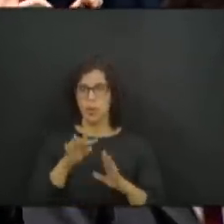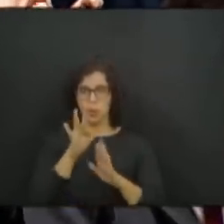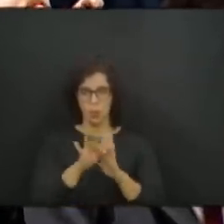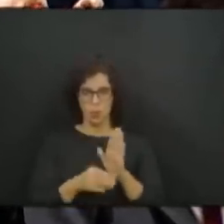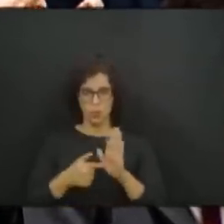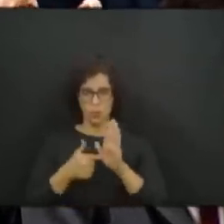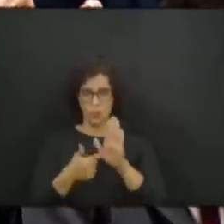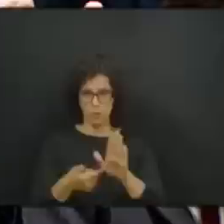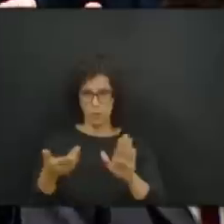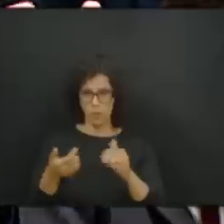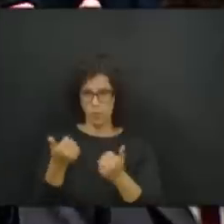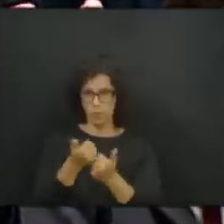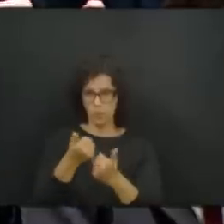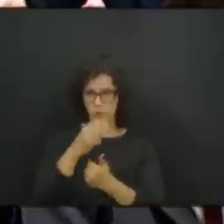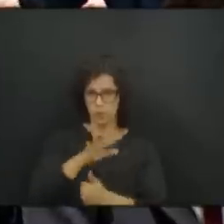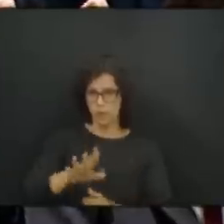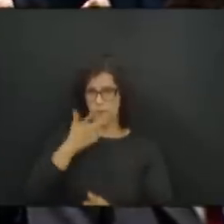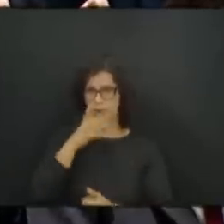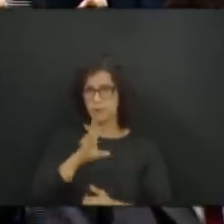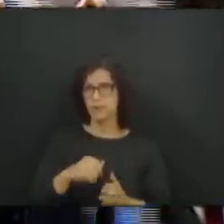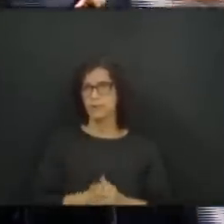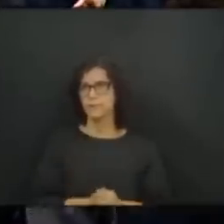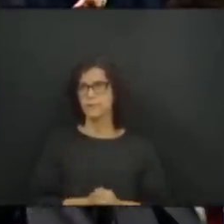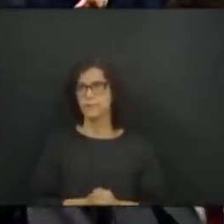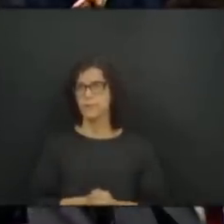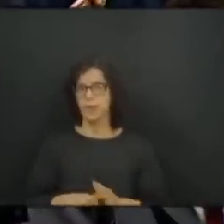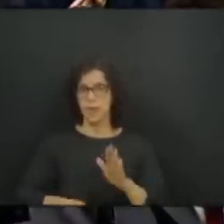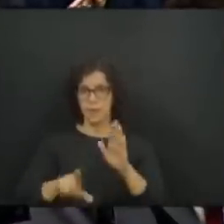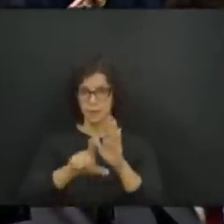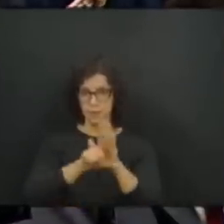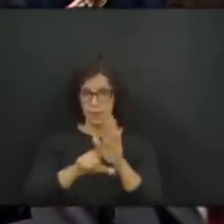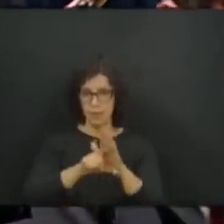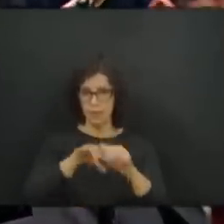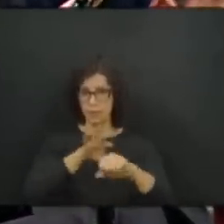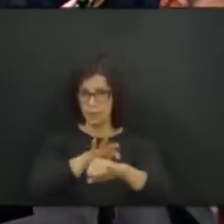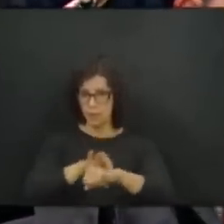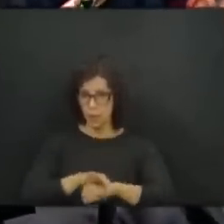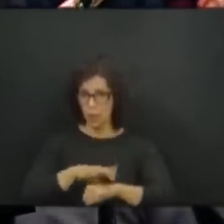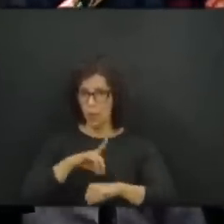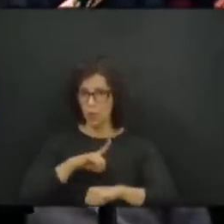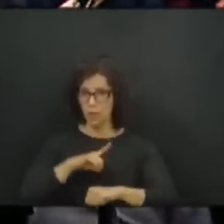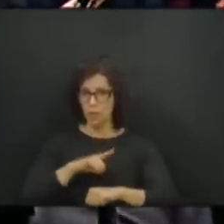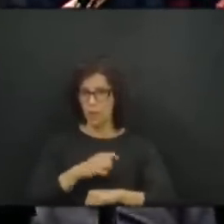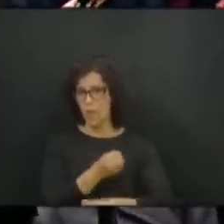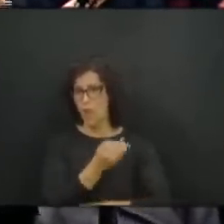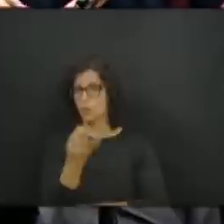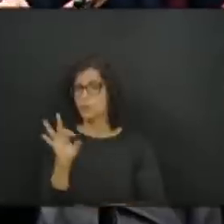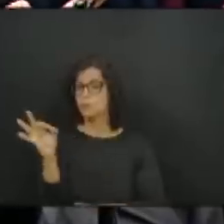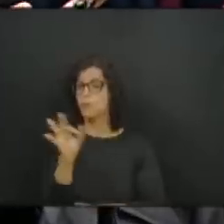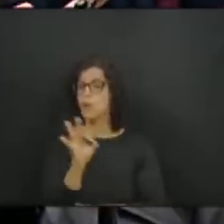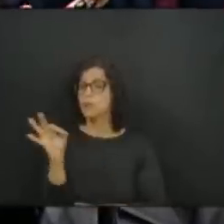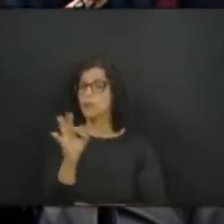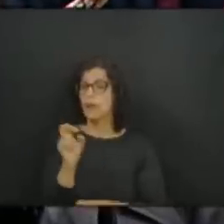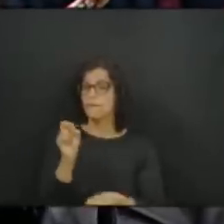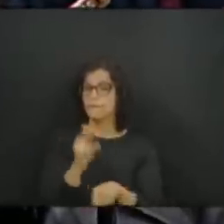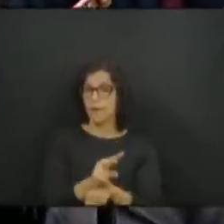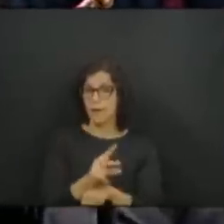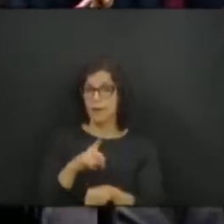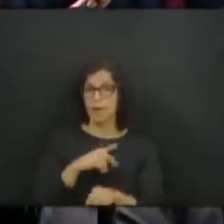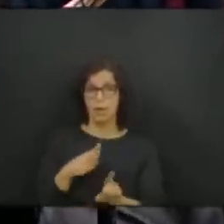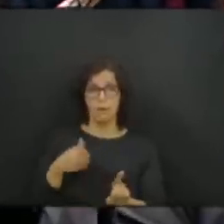texto que nós apresentamos é um texto assim é a falei assegura que percentual de vagas